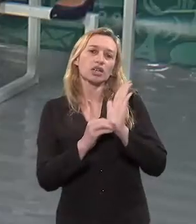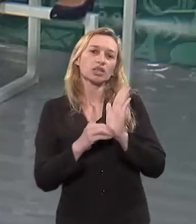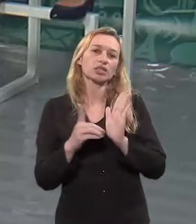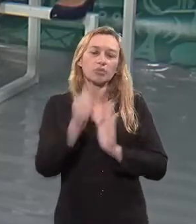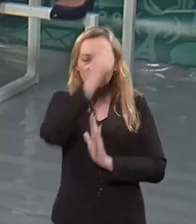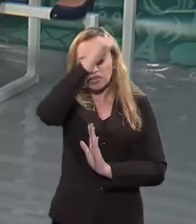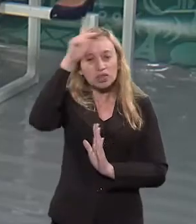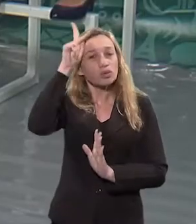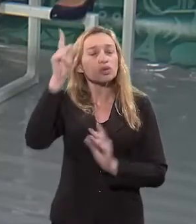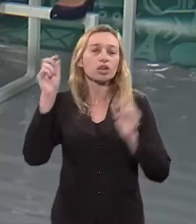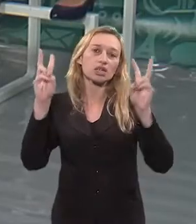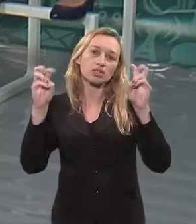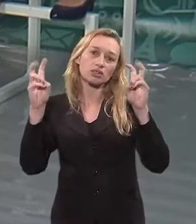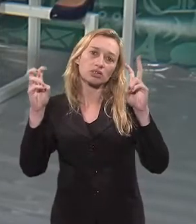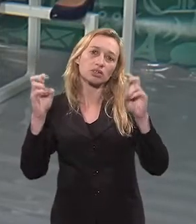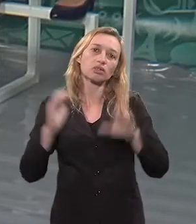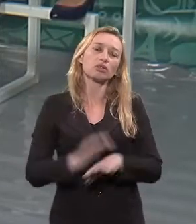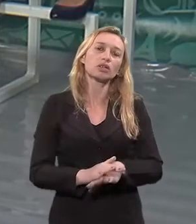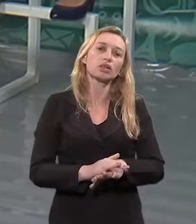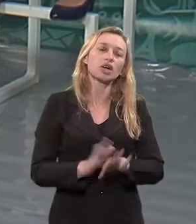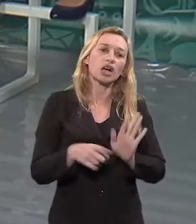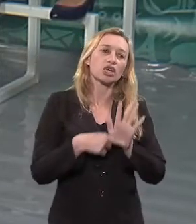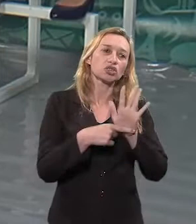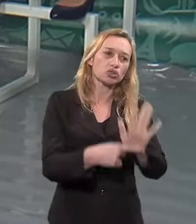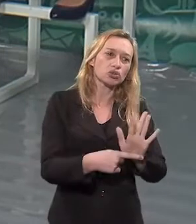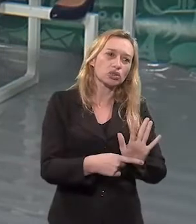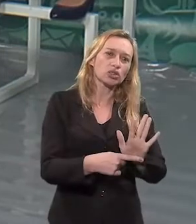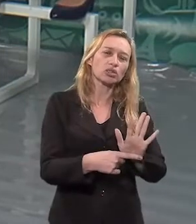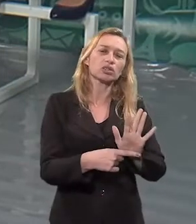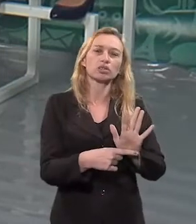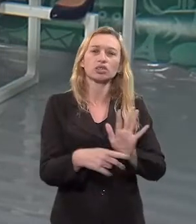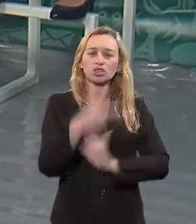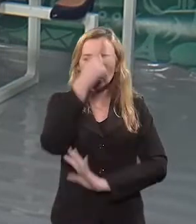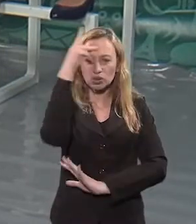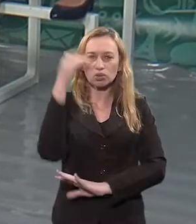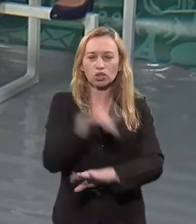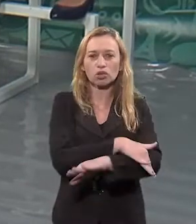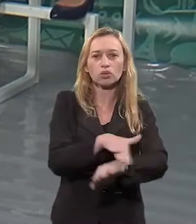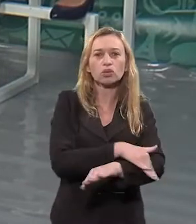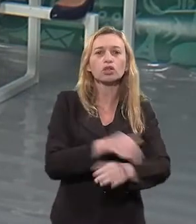é o decreto da prefeitura, né? Em relação à internação compulsória.